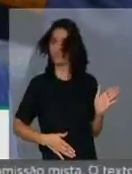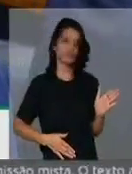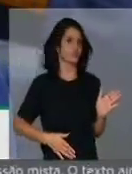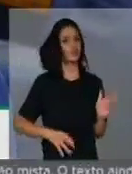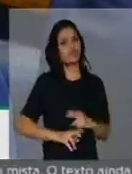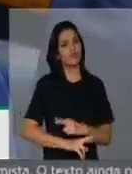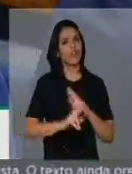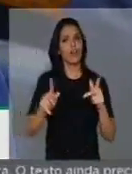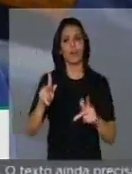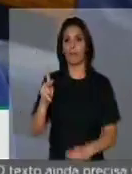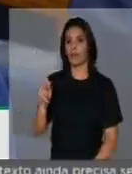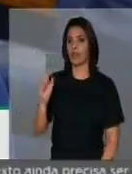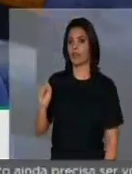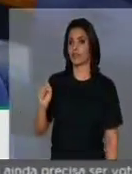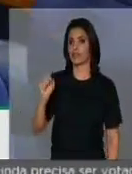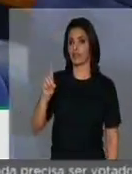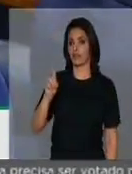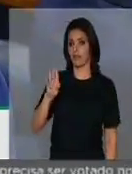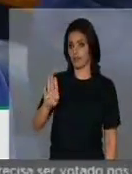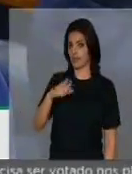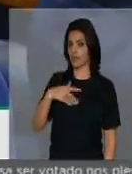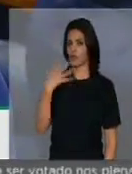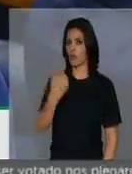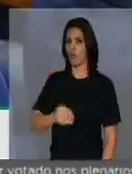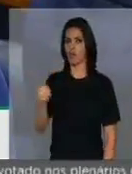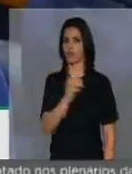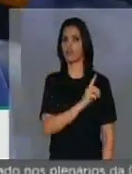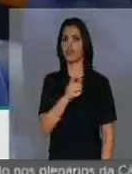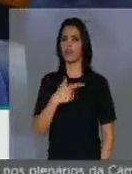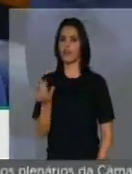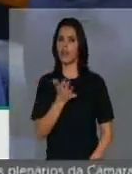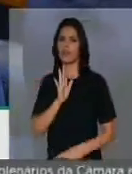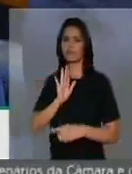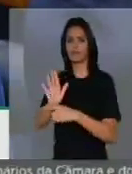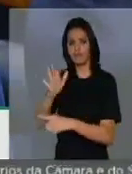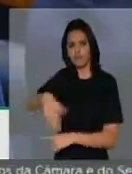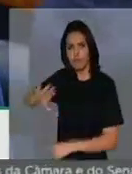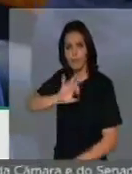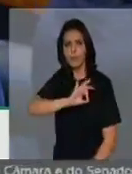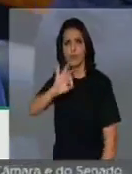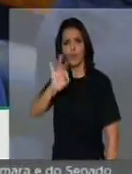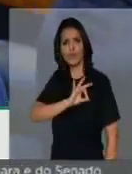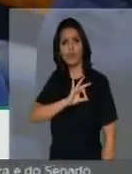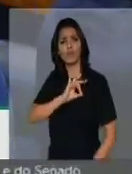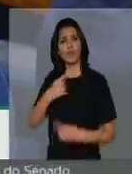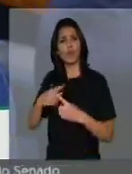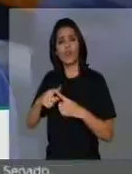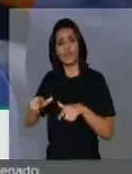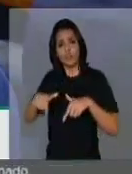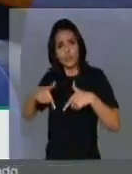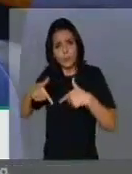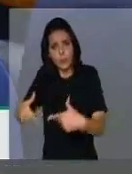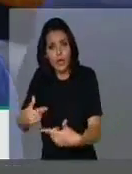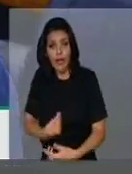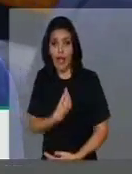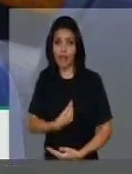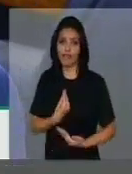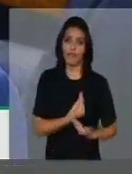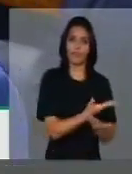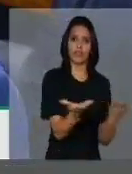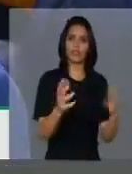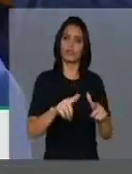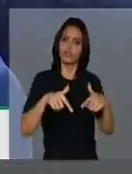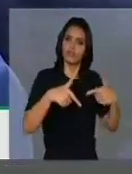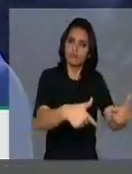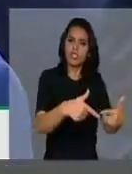entra nessa e quer ajudar aqueles que dão a vida pela sociedade, fazendo com que a progressão seja dificultada ou seja impedida para aqueles